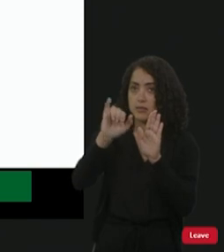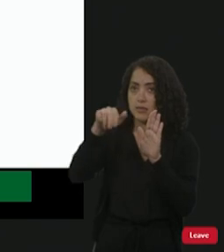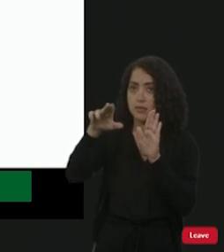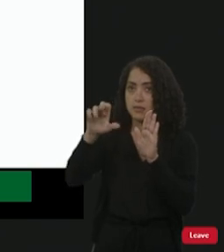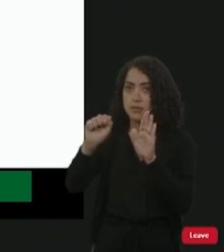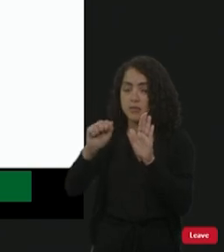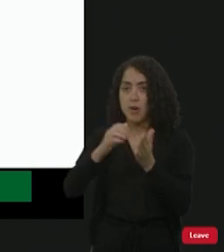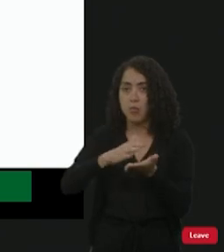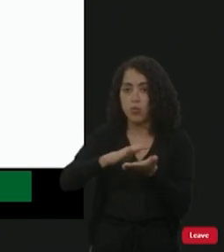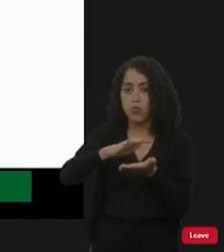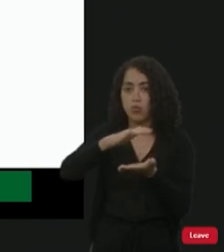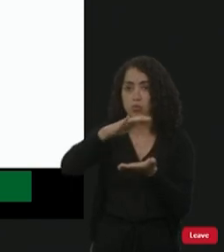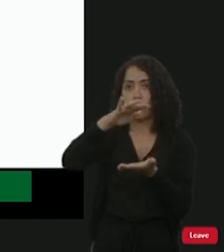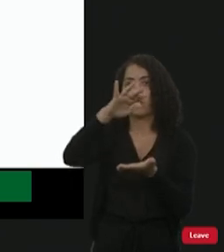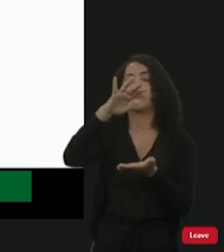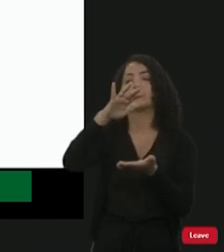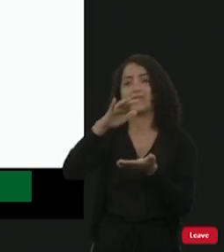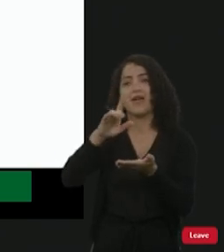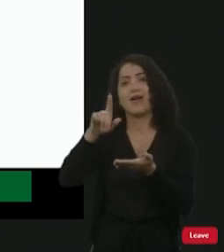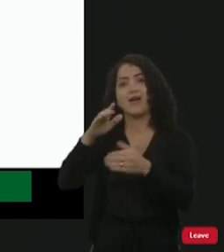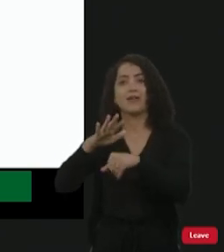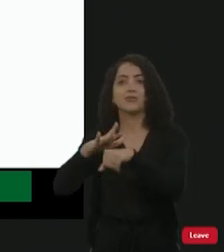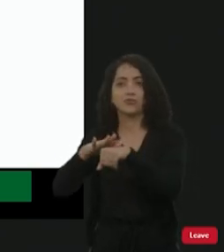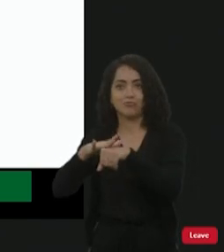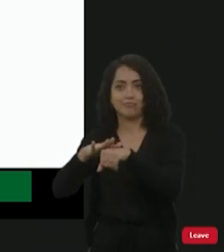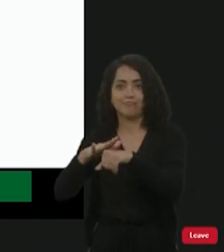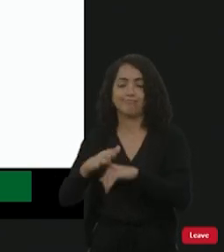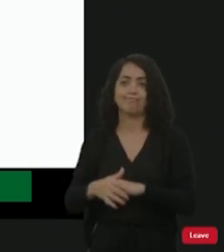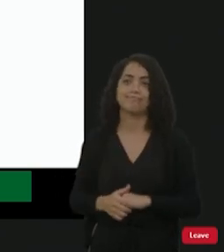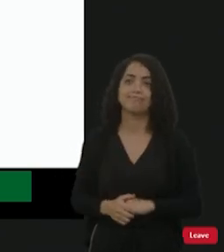substância gerando a doença. Simples assim.